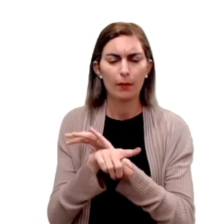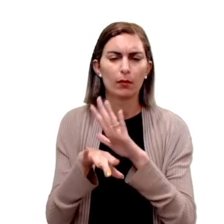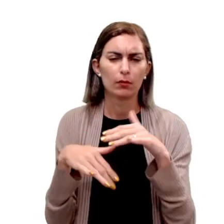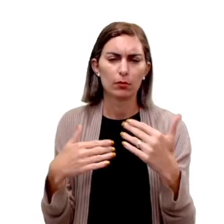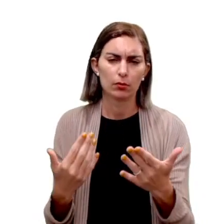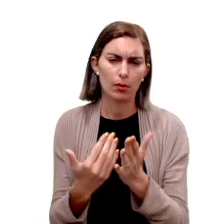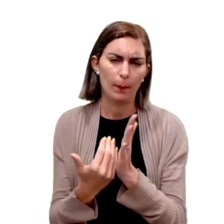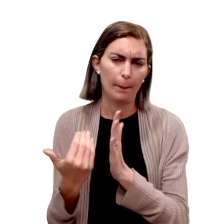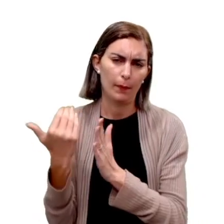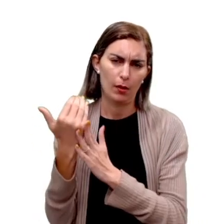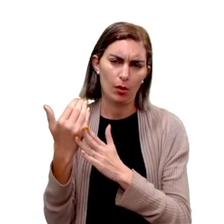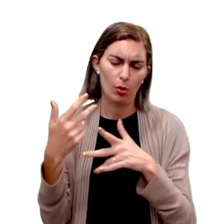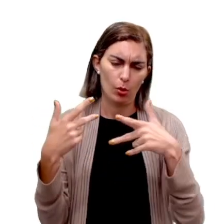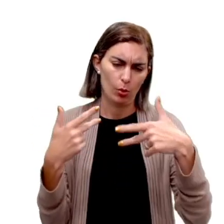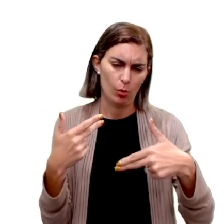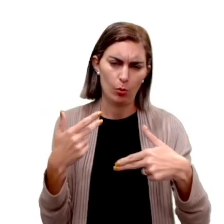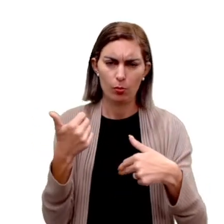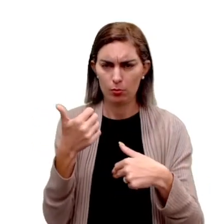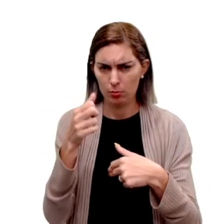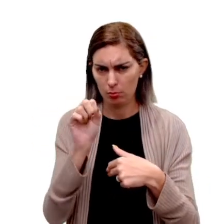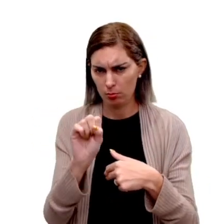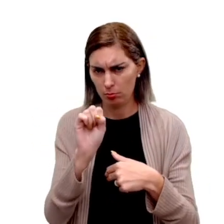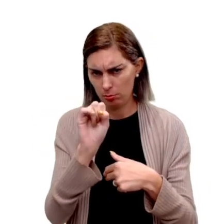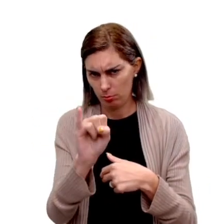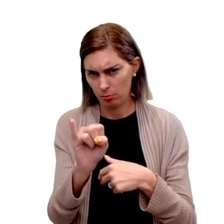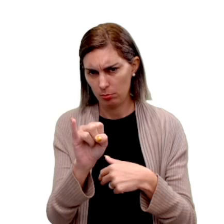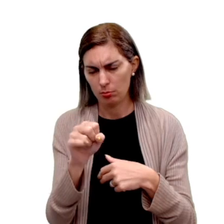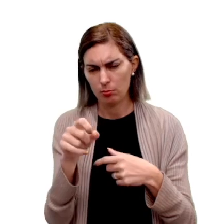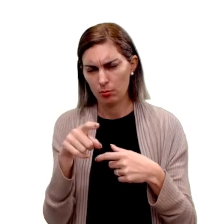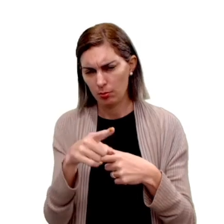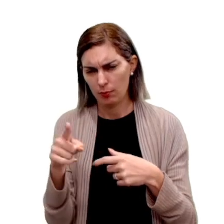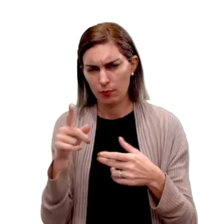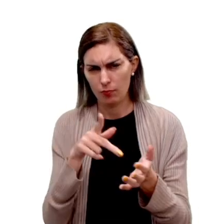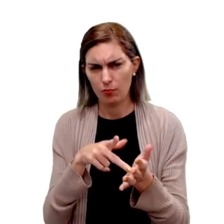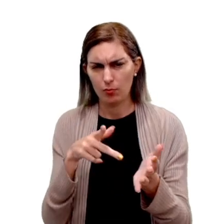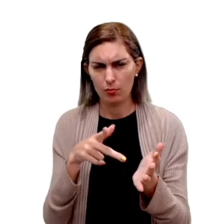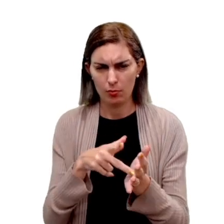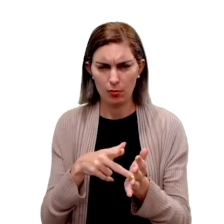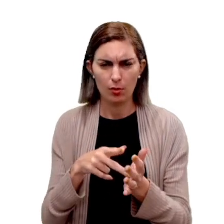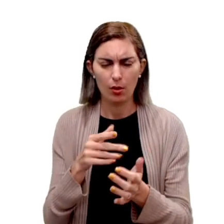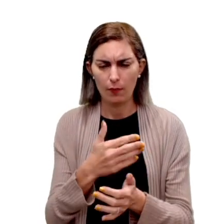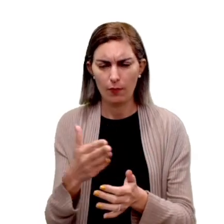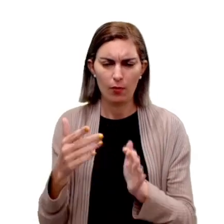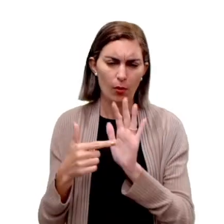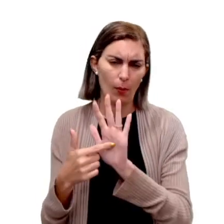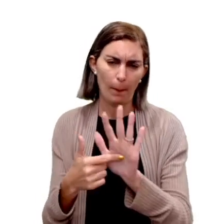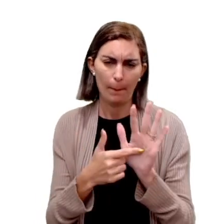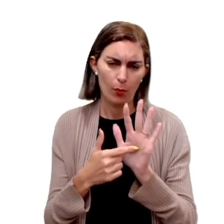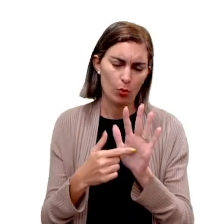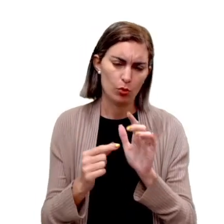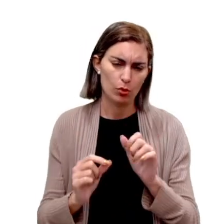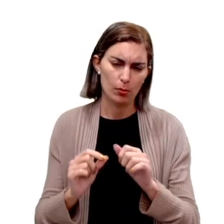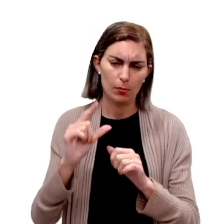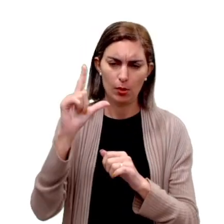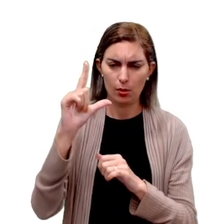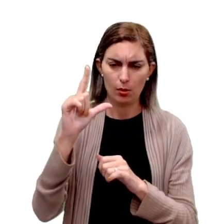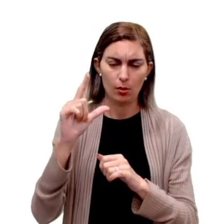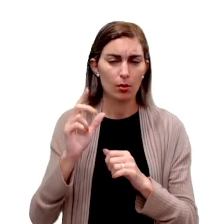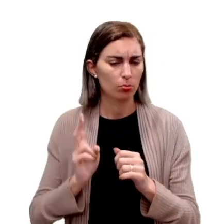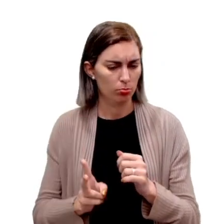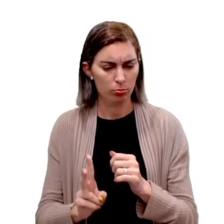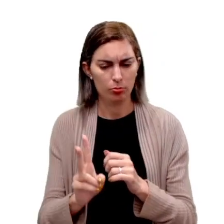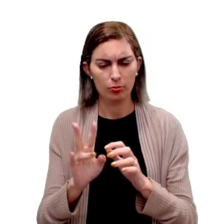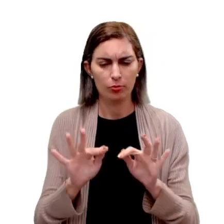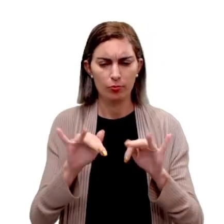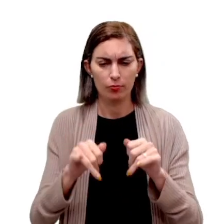é maior ou igual a 18? Se essa condição for verdadeira, ele vai mostrar maior idade e segue para o